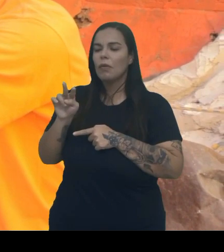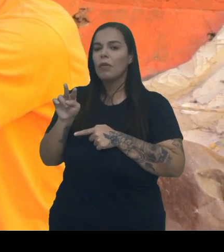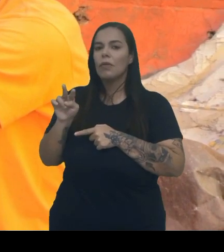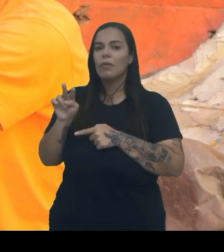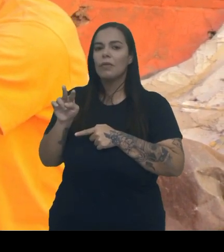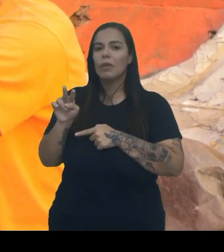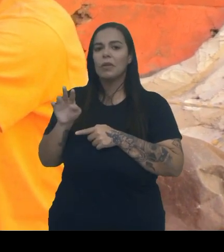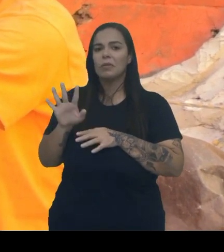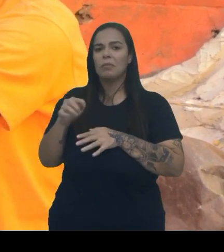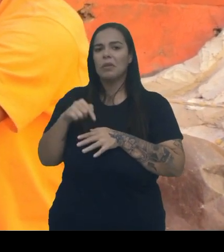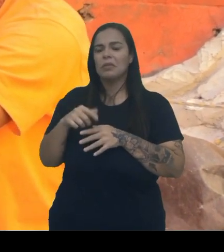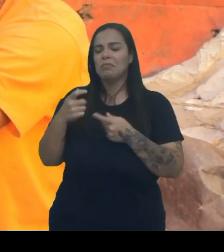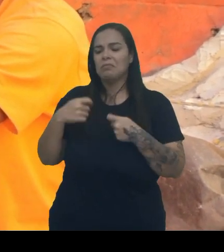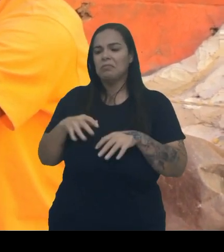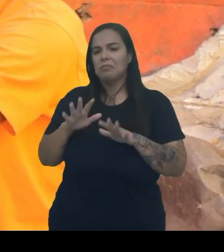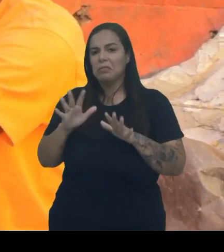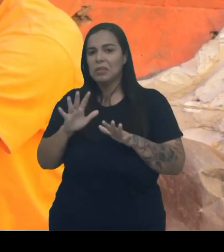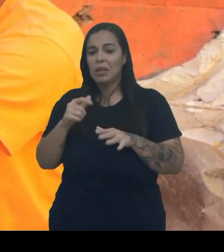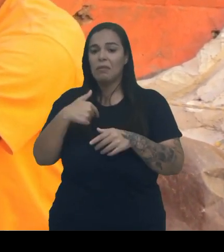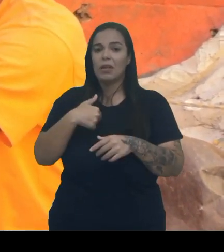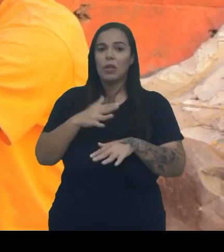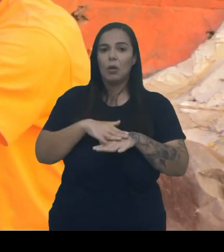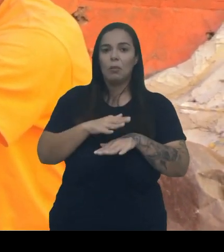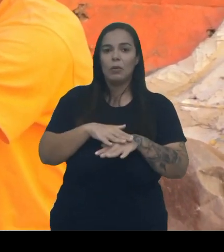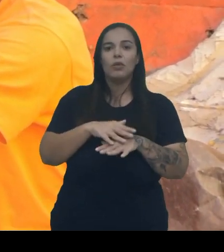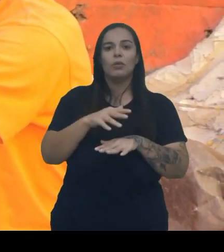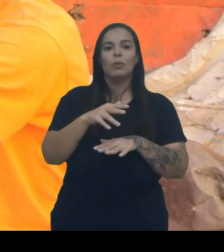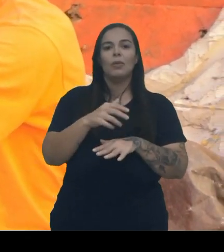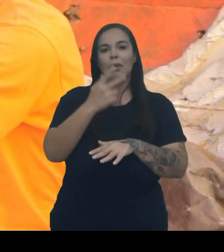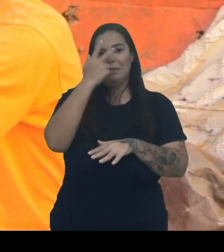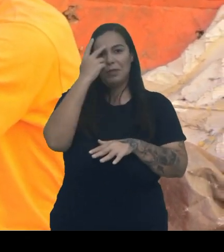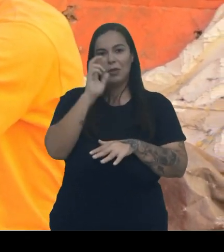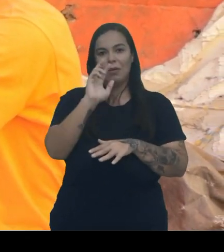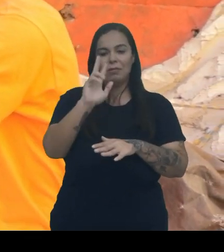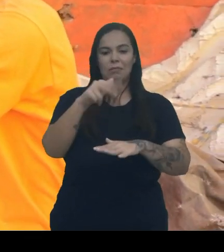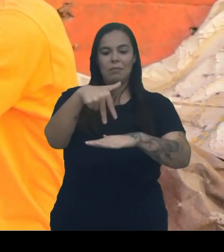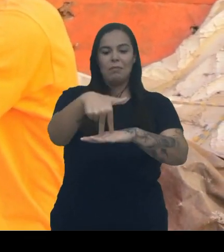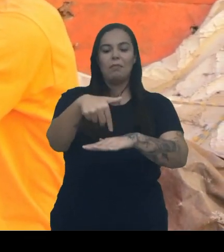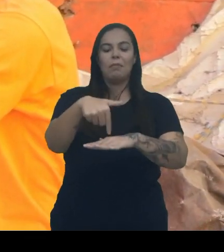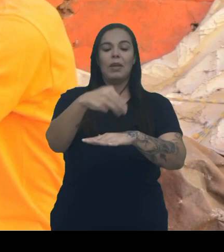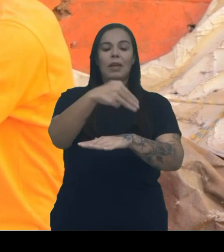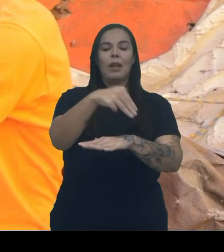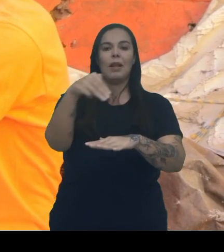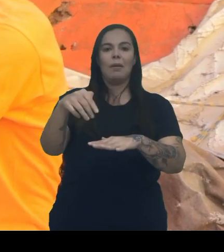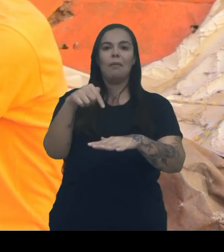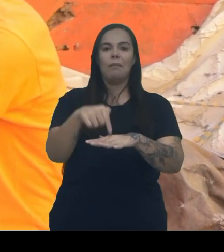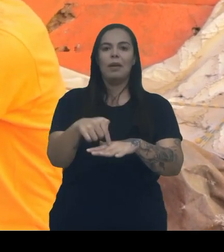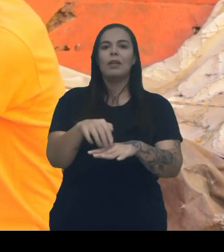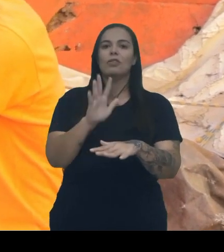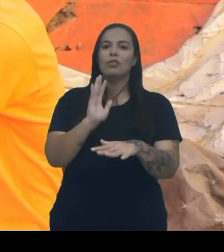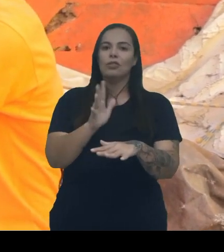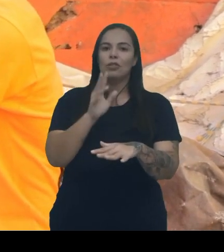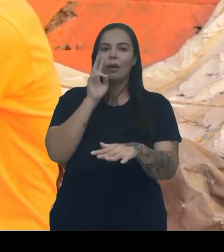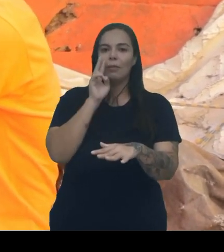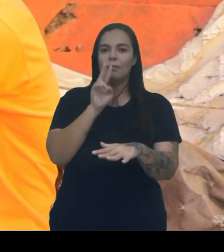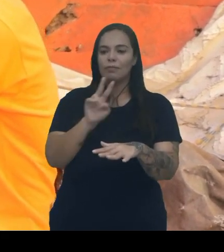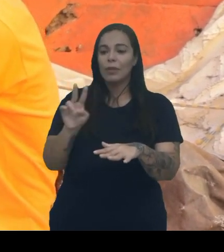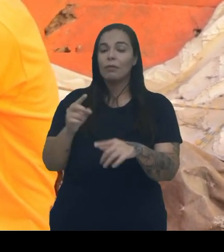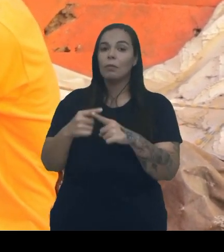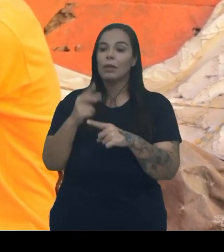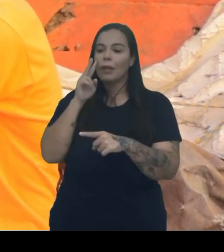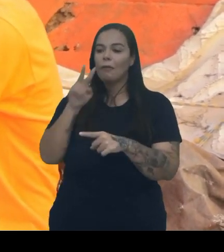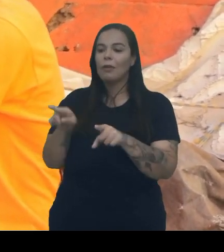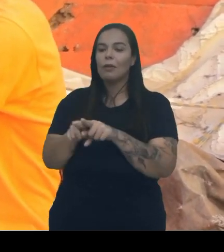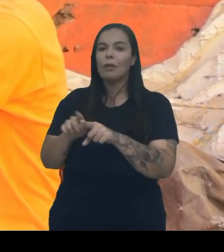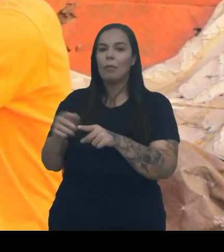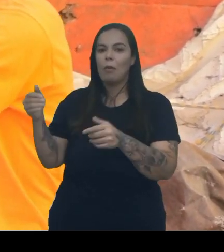beira da praia vinha, mas não precisava nem ele, coisa que a pessoa que estava em pé aqui, que era o mestre, ele já vinha, quem está vendo